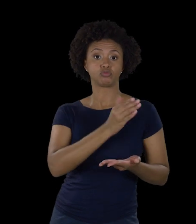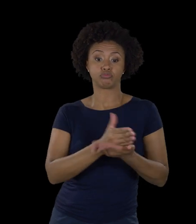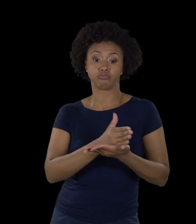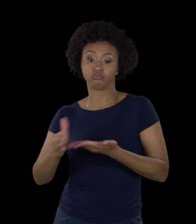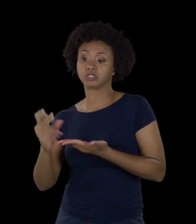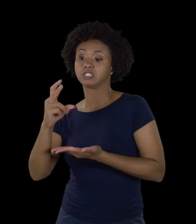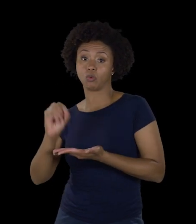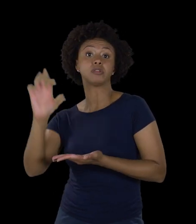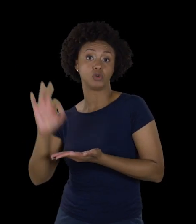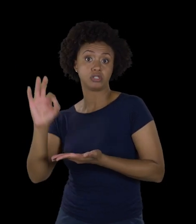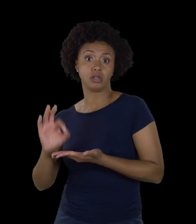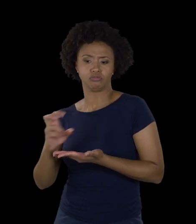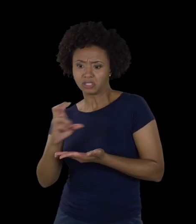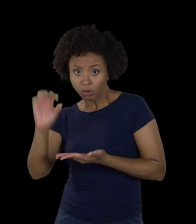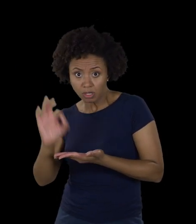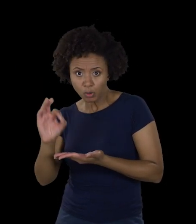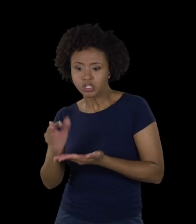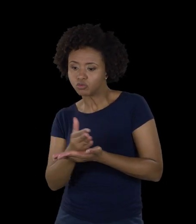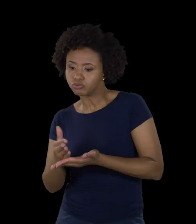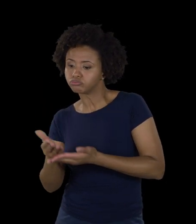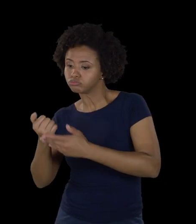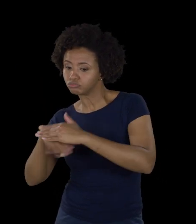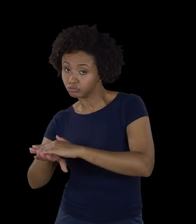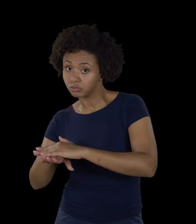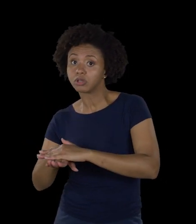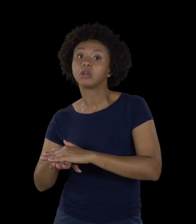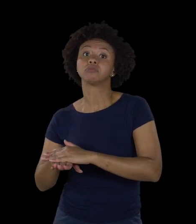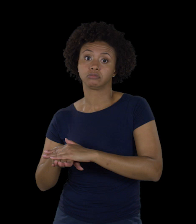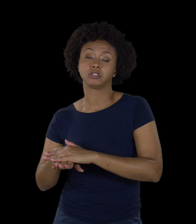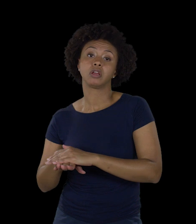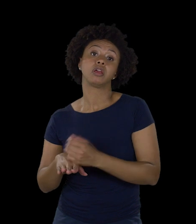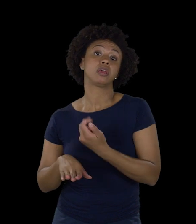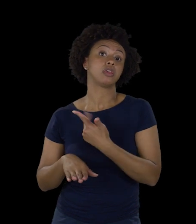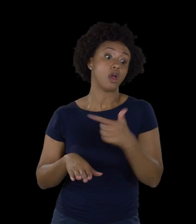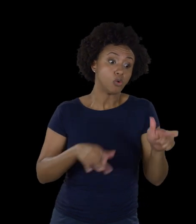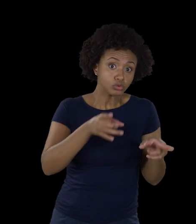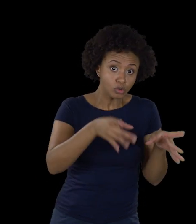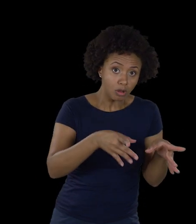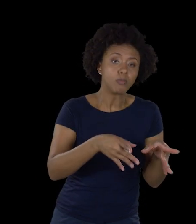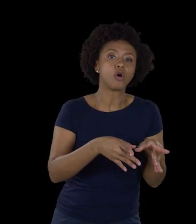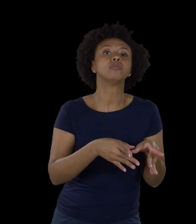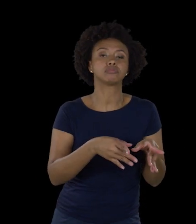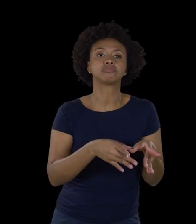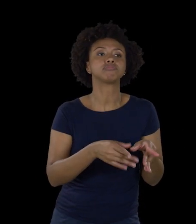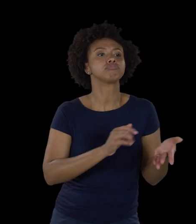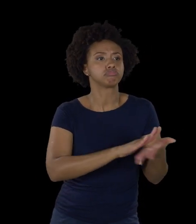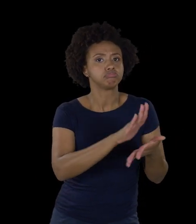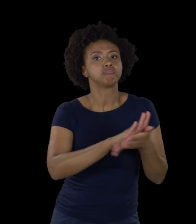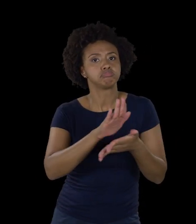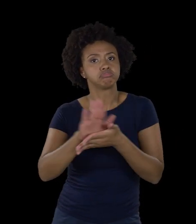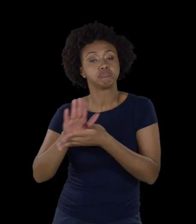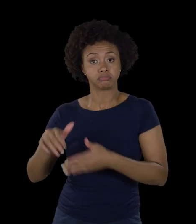e sempre que puder, deixar uma sobra para seus investimentos. Quanto aos